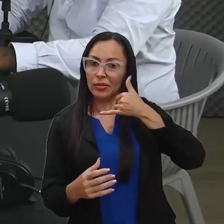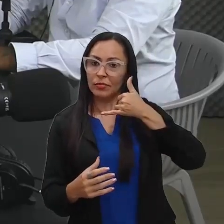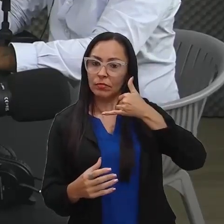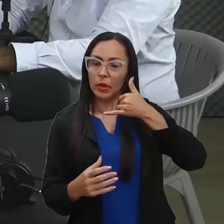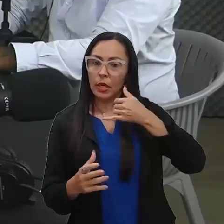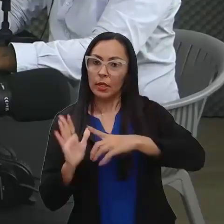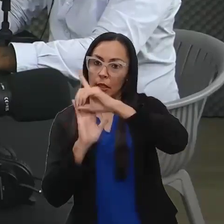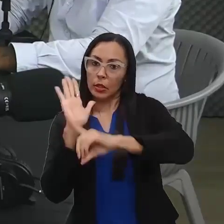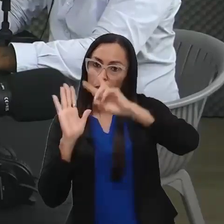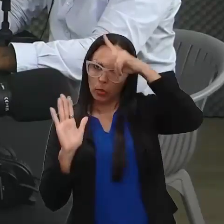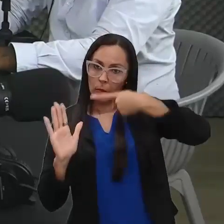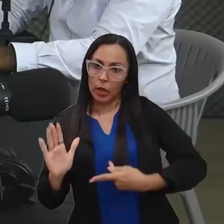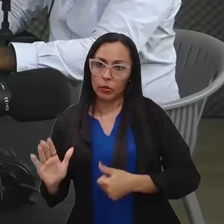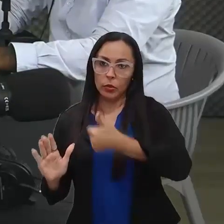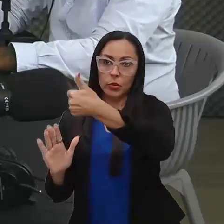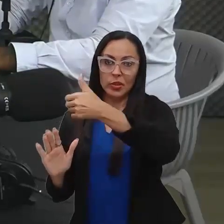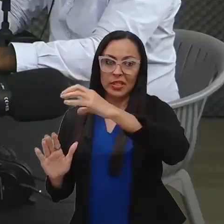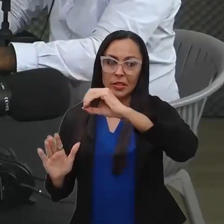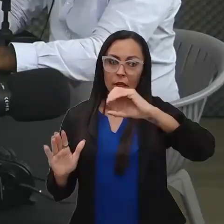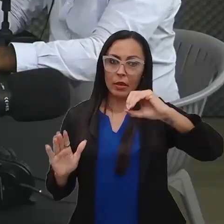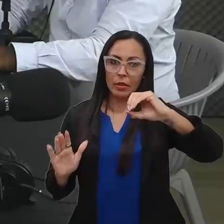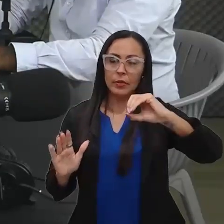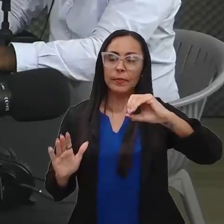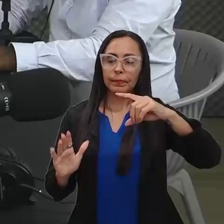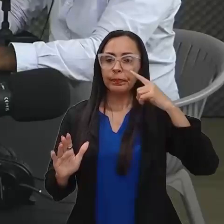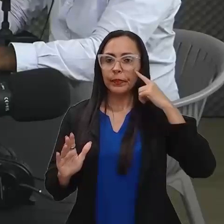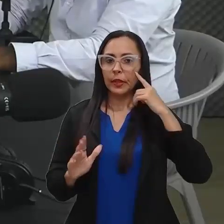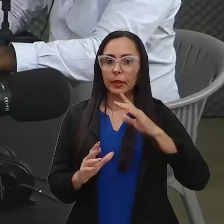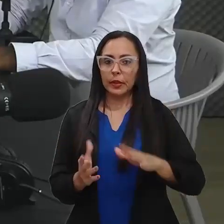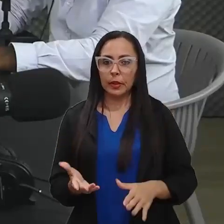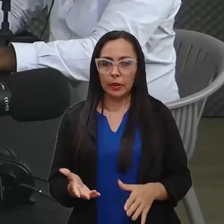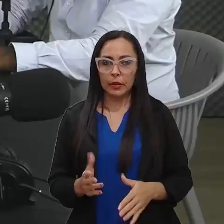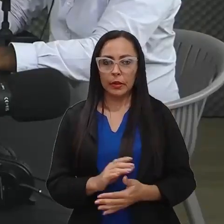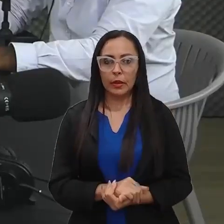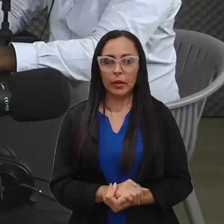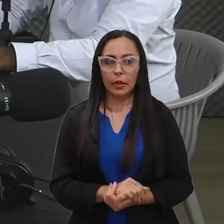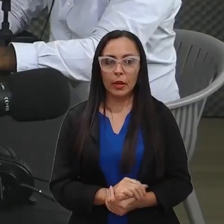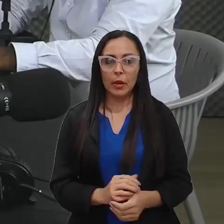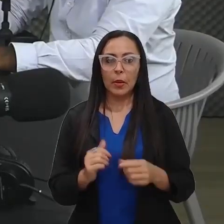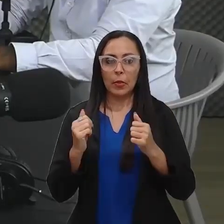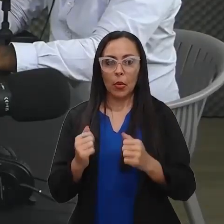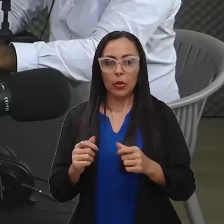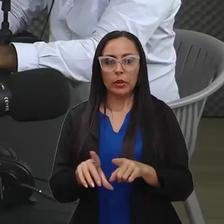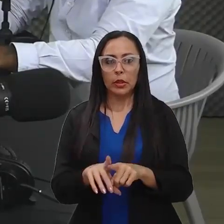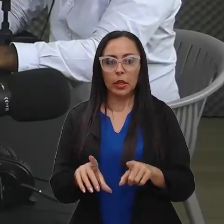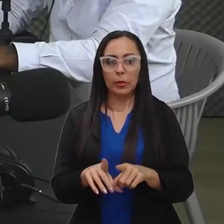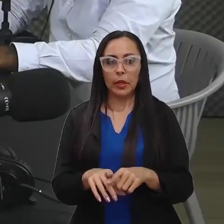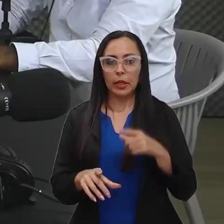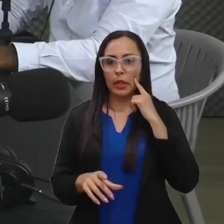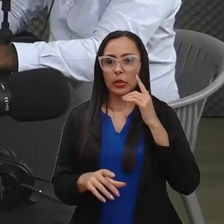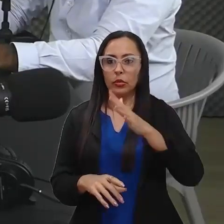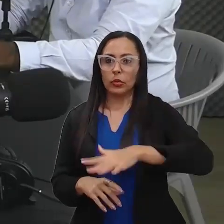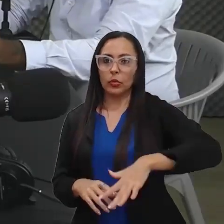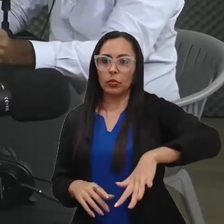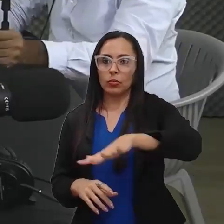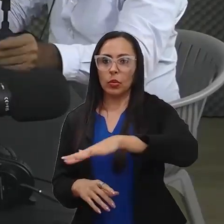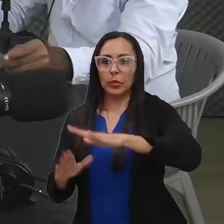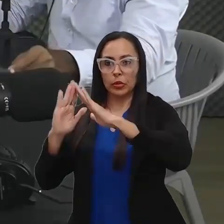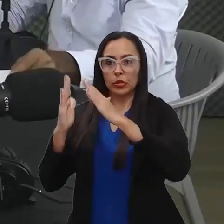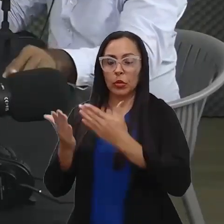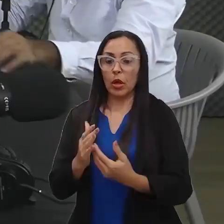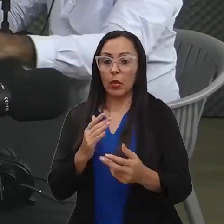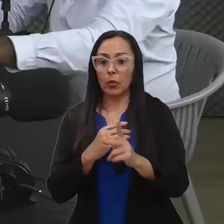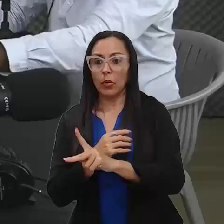que qualquer pessoa pode, através desse número, fazer essa denúncia. Podemos, dentro do seio escolar mesmo, o